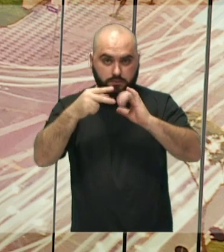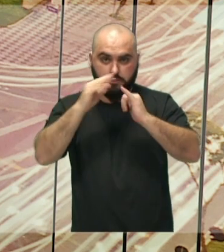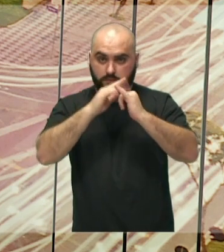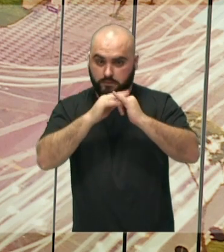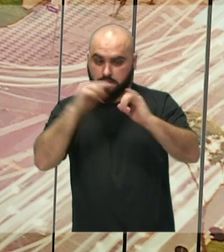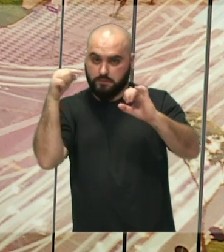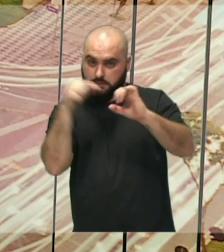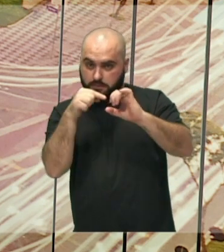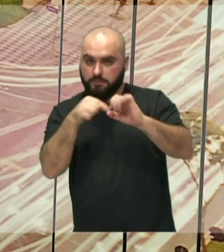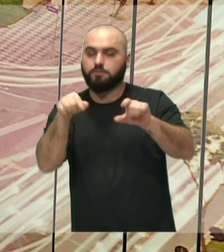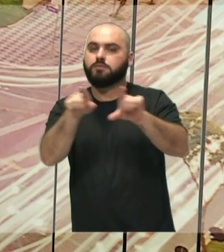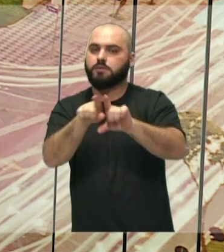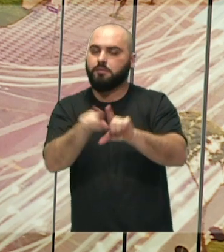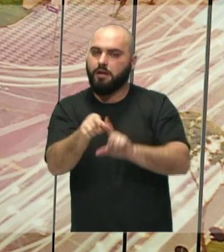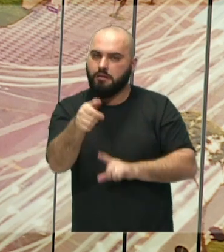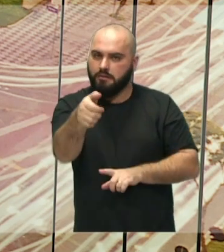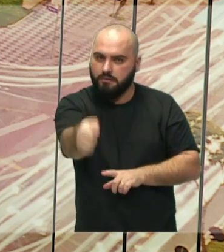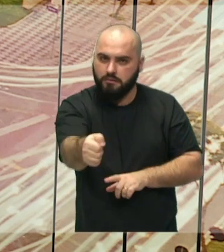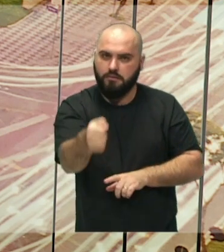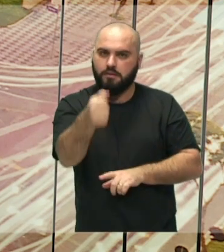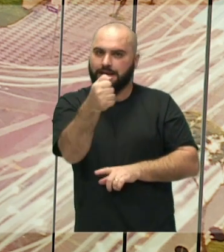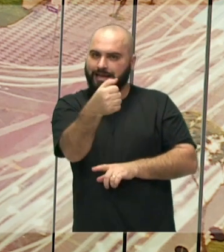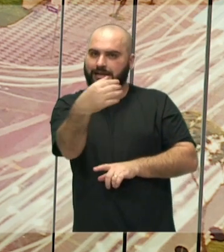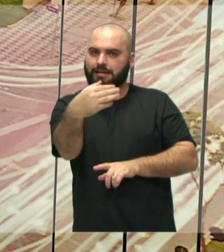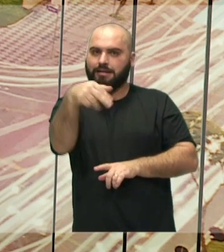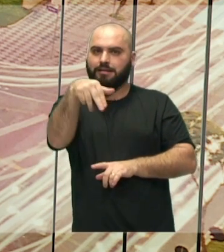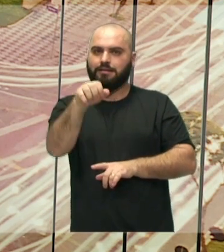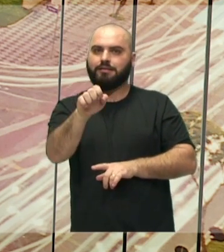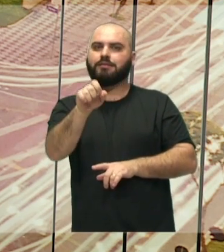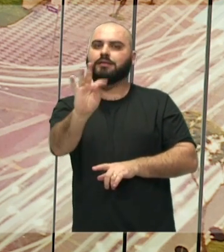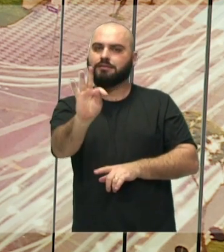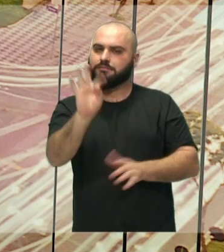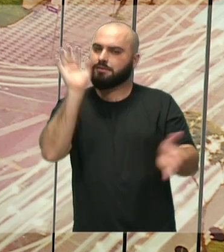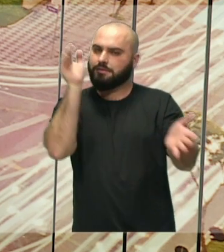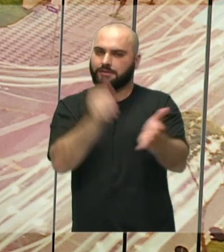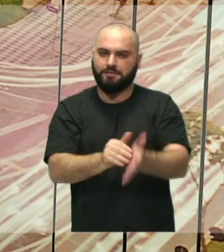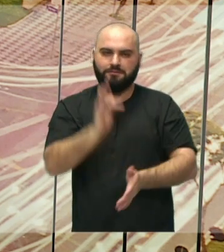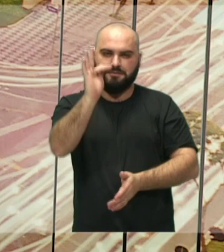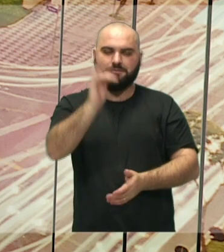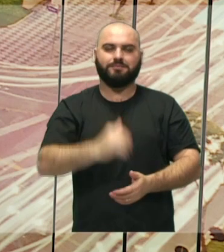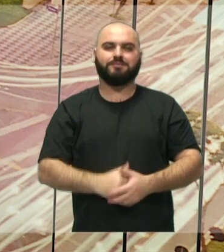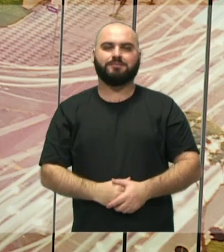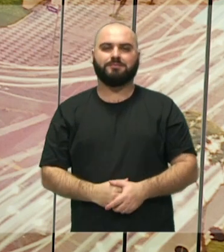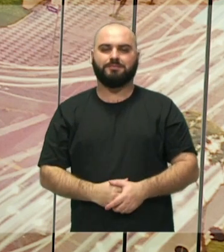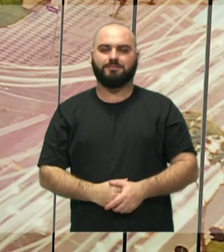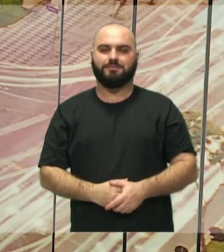no YouTube e é transmitido no canal 14 da NET. Até a próxima!